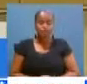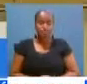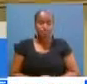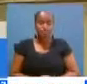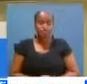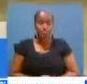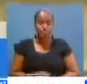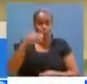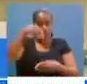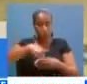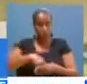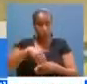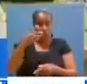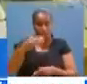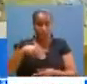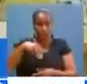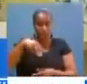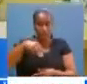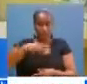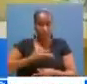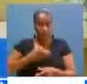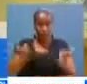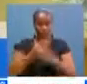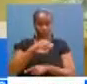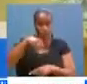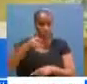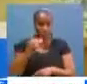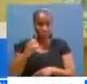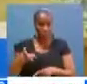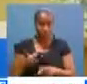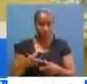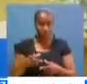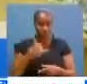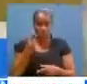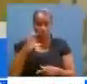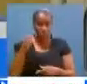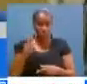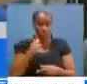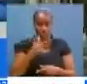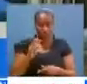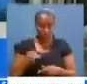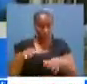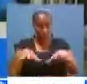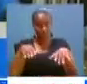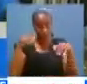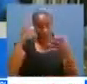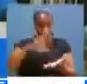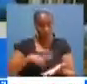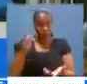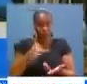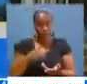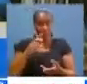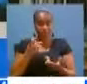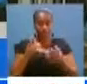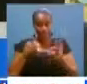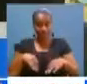Com os votos a favor do MPD, contra do PAICV e a abstenção da UCID, o Parlamento acaba de aprovar a